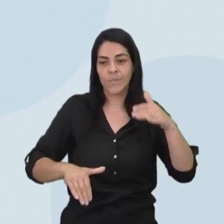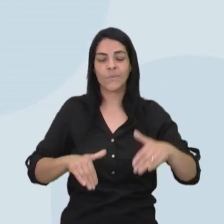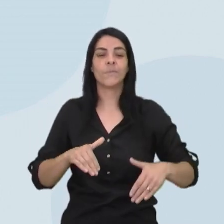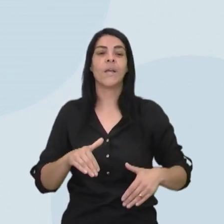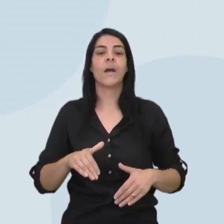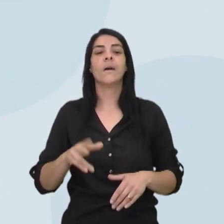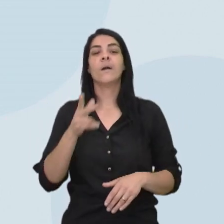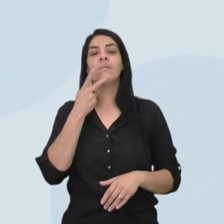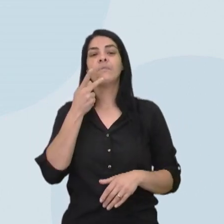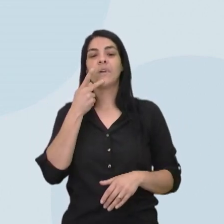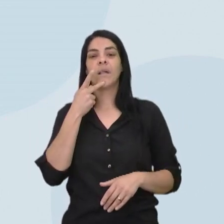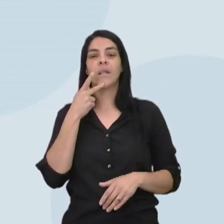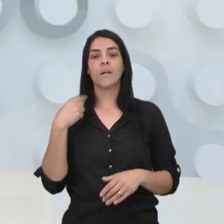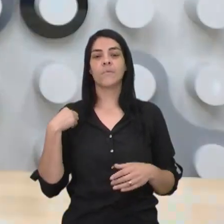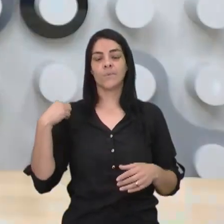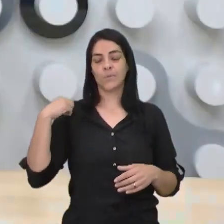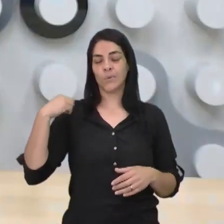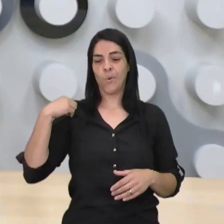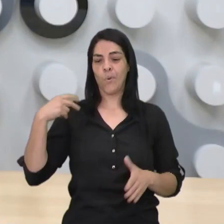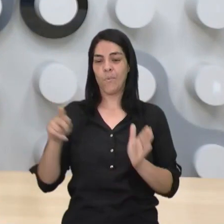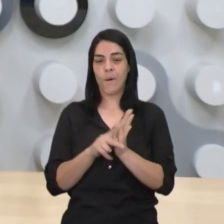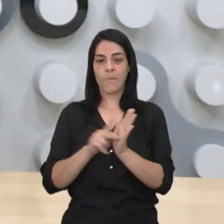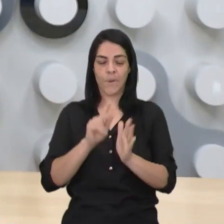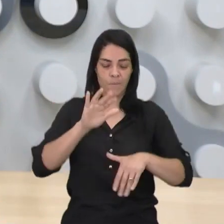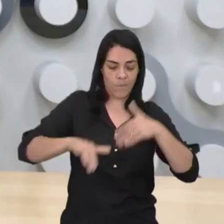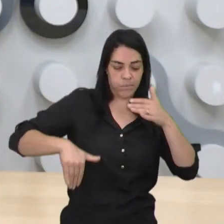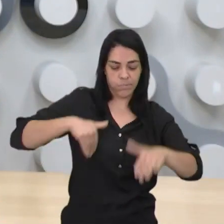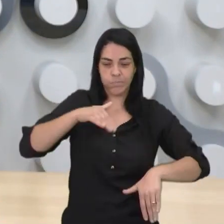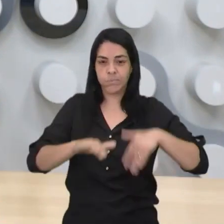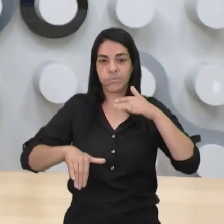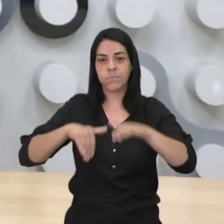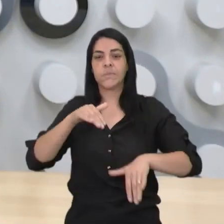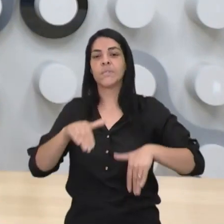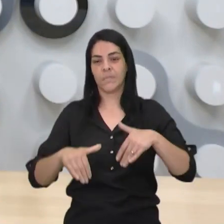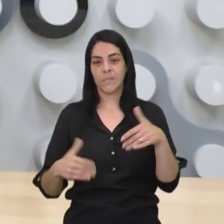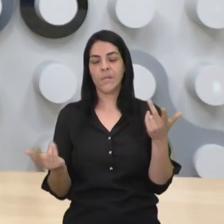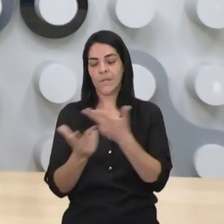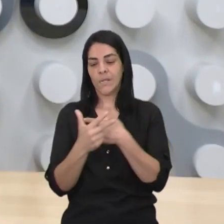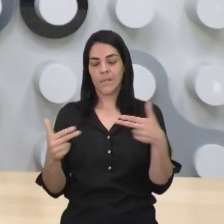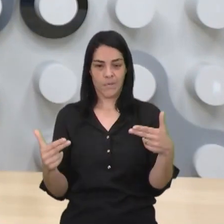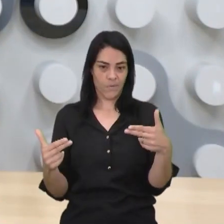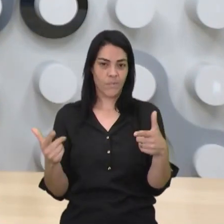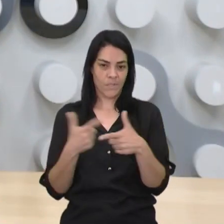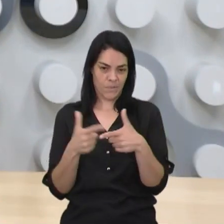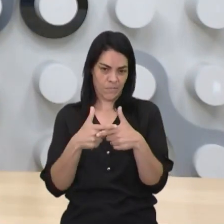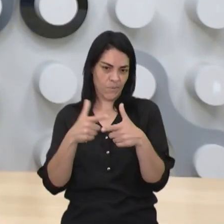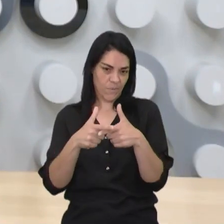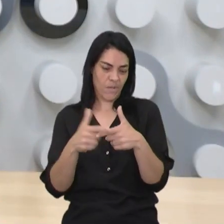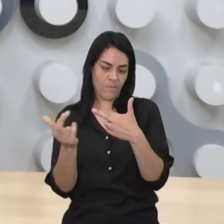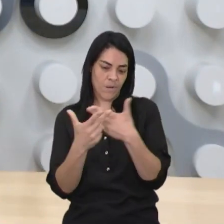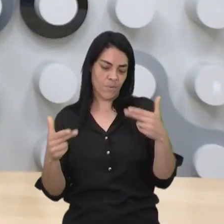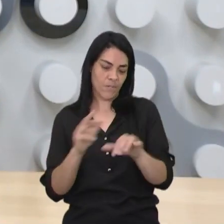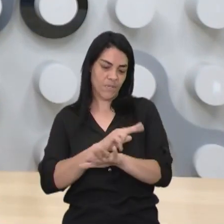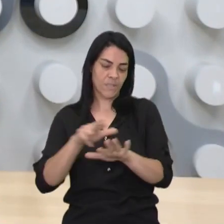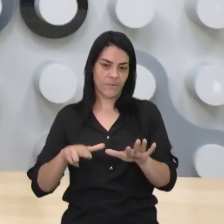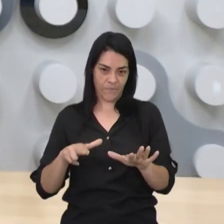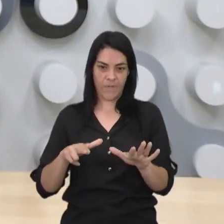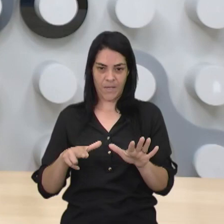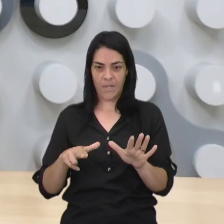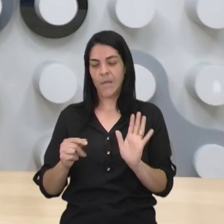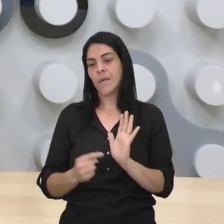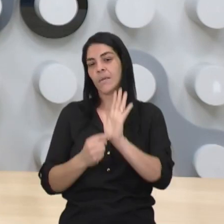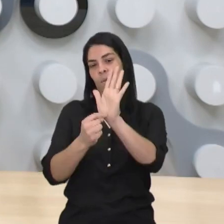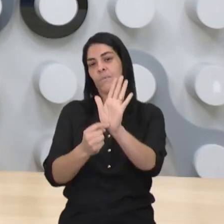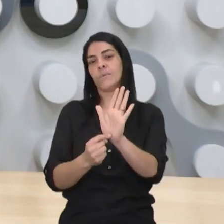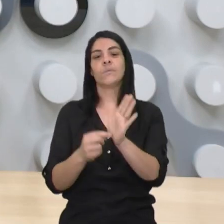a questão de roupas de mergulho, aparelhos, né? E outras situações. Foi isso que a gente trouxe aí na atividade 2 para a gente